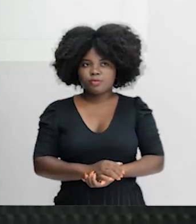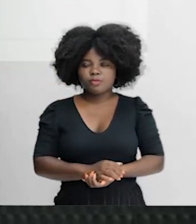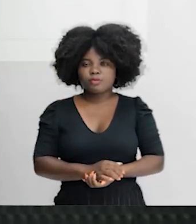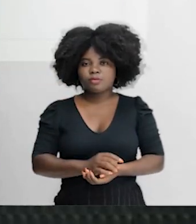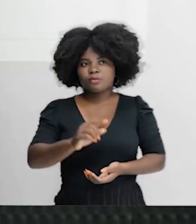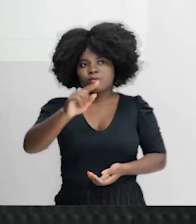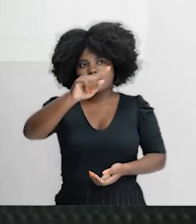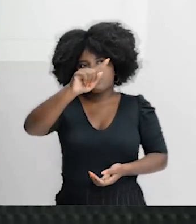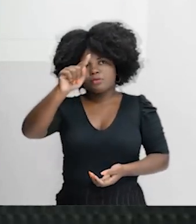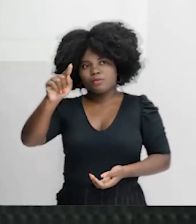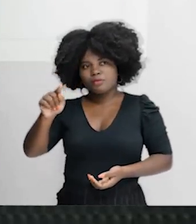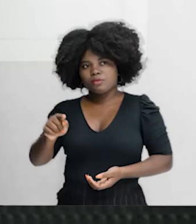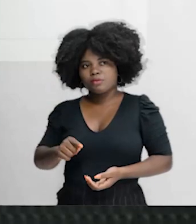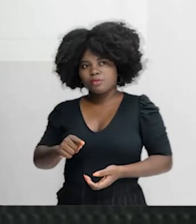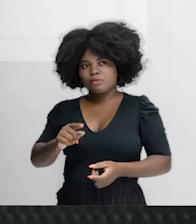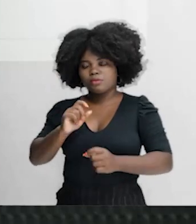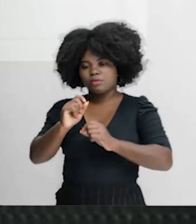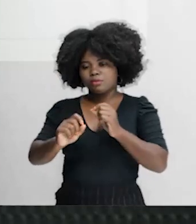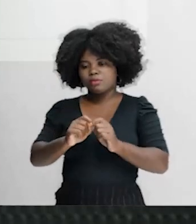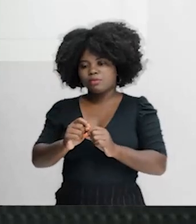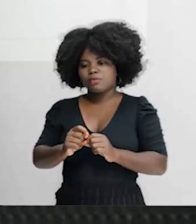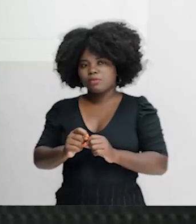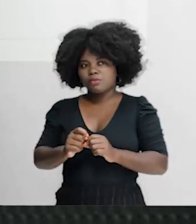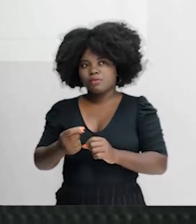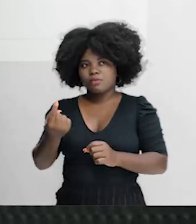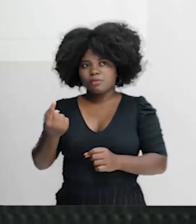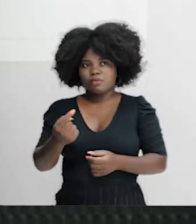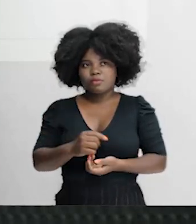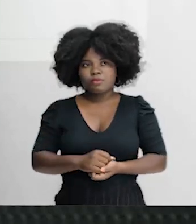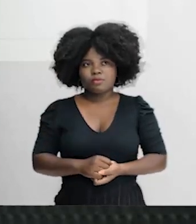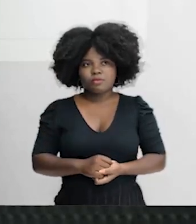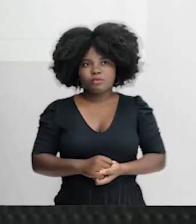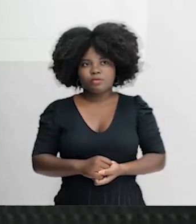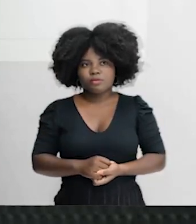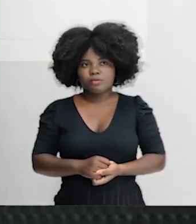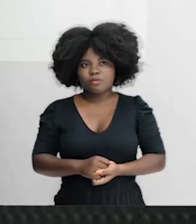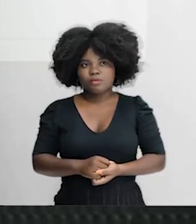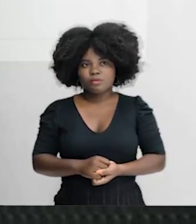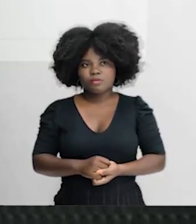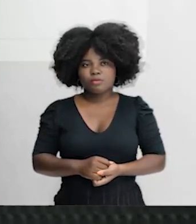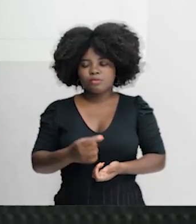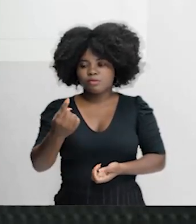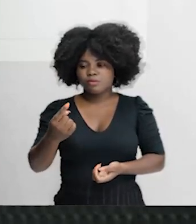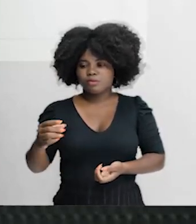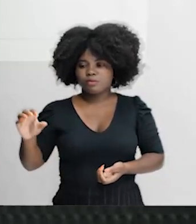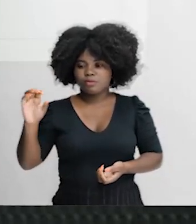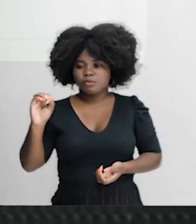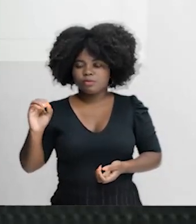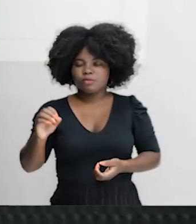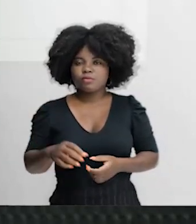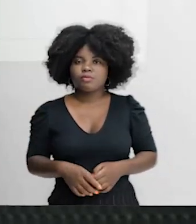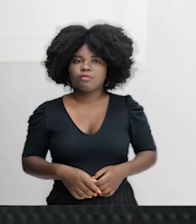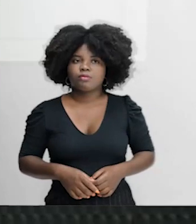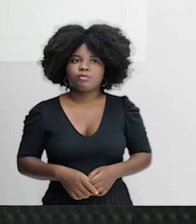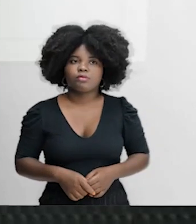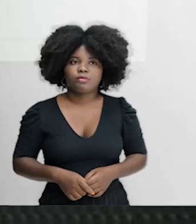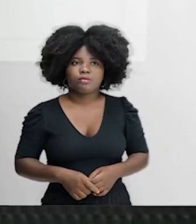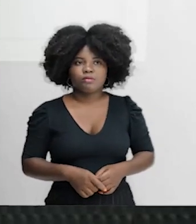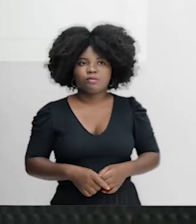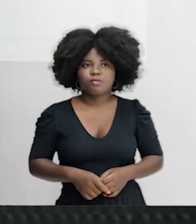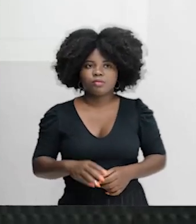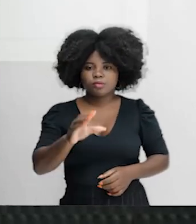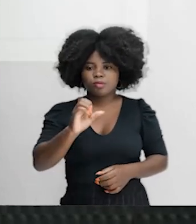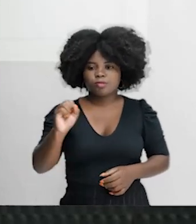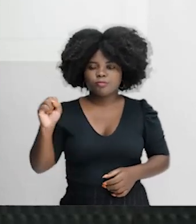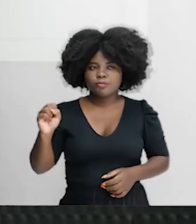círculo trigonométrico tem raio 1, esse carinha aqui é 1, 0, é o ponto I0. Então, o cosseno de